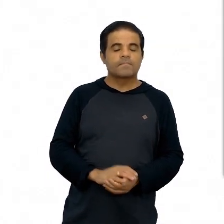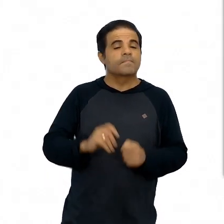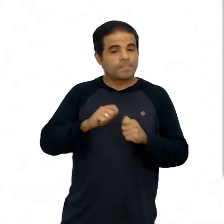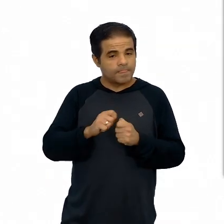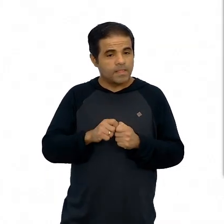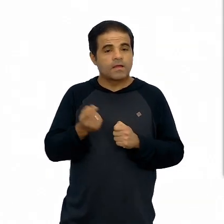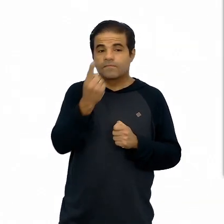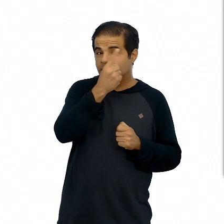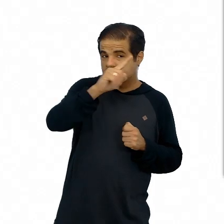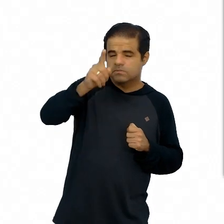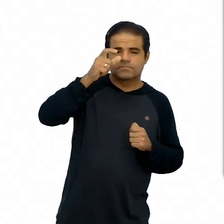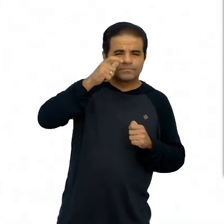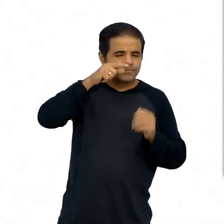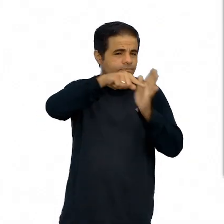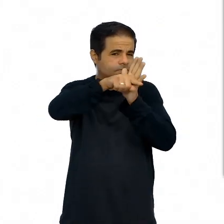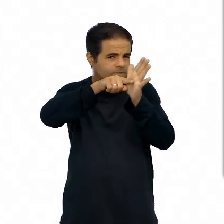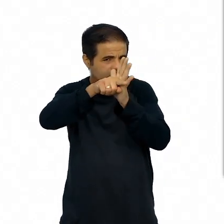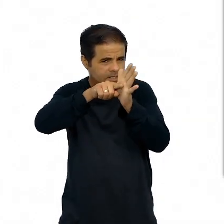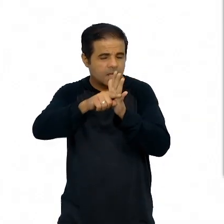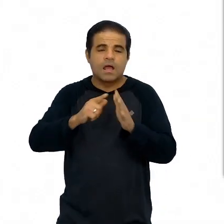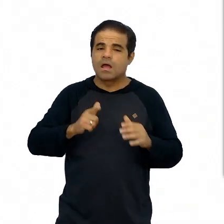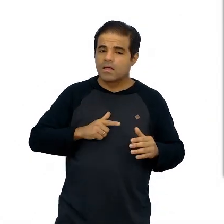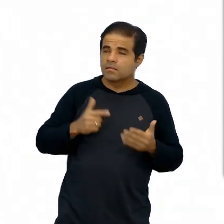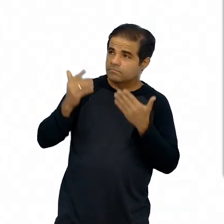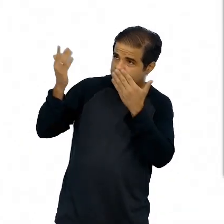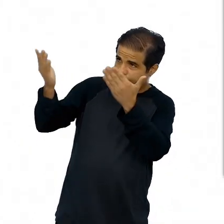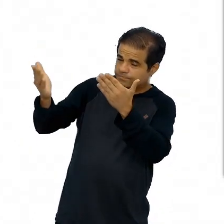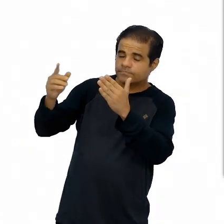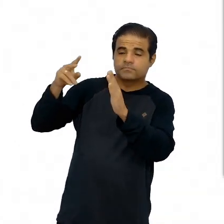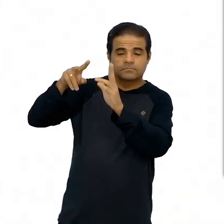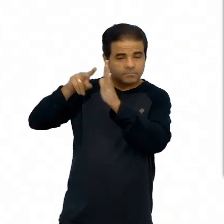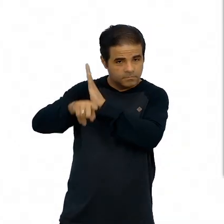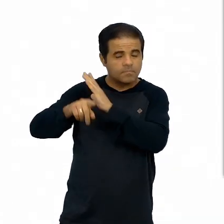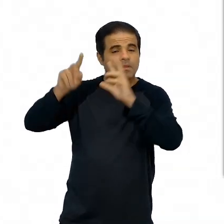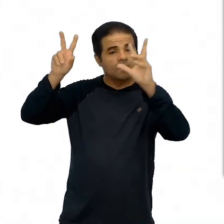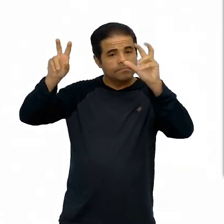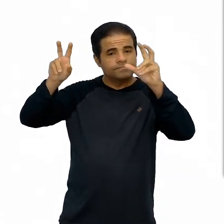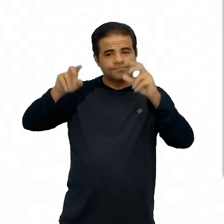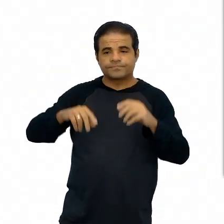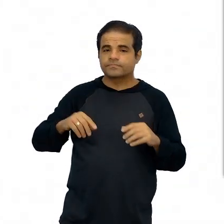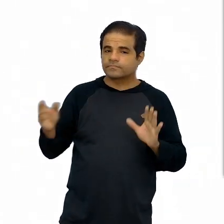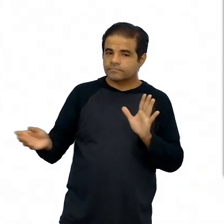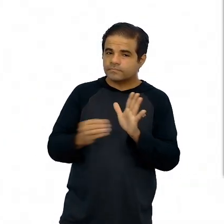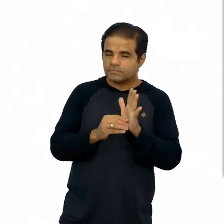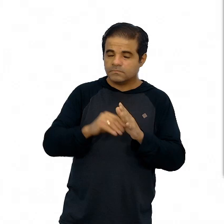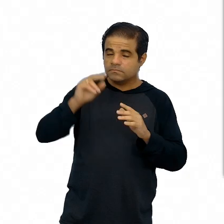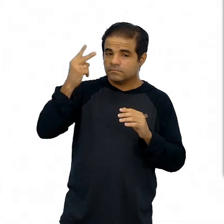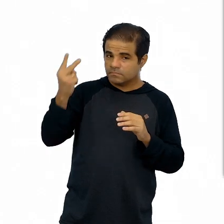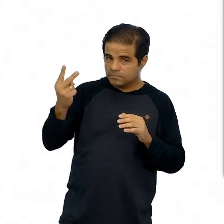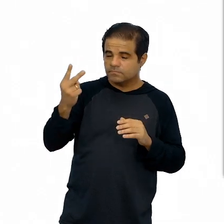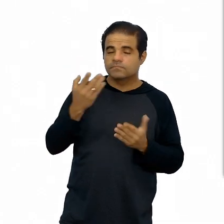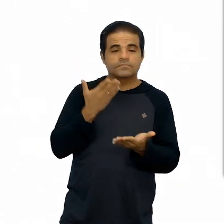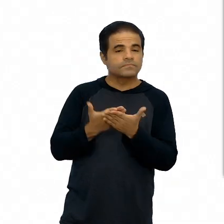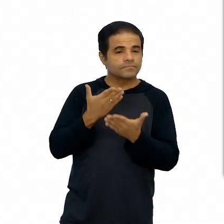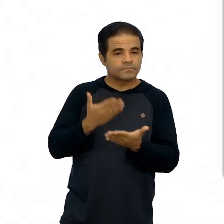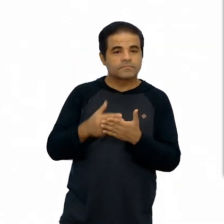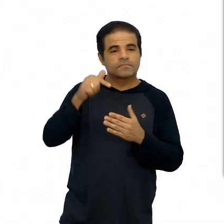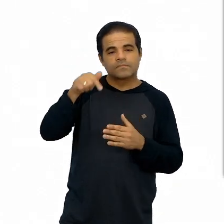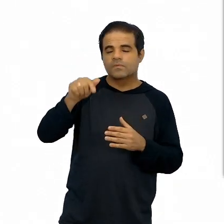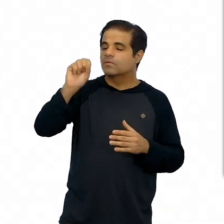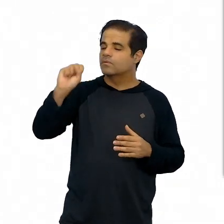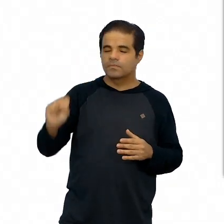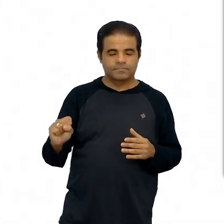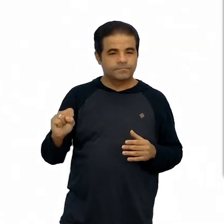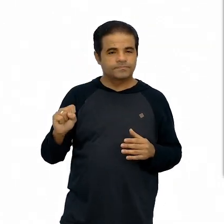fazermos a nossa última análise aqui, nós temos essa questão, né, que é a questão 2 das aulas 7